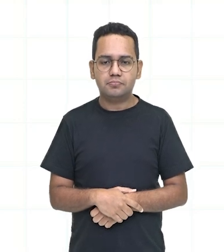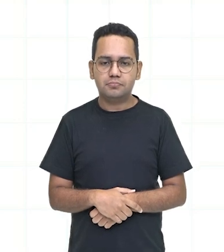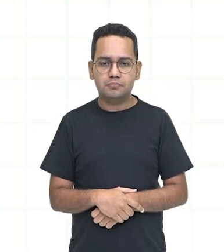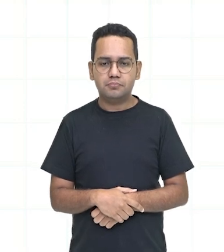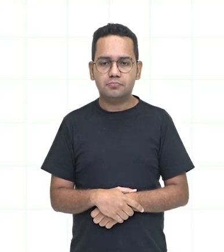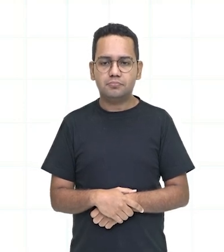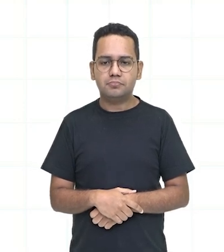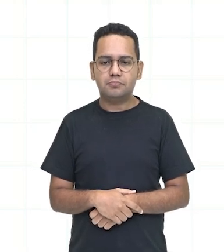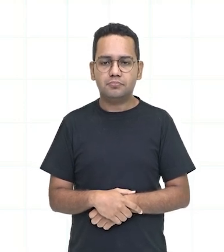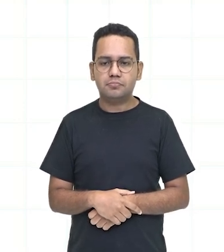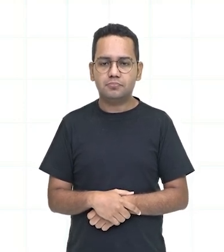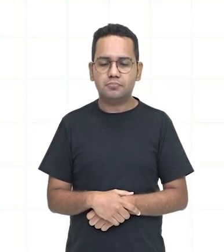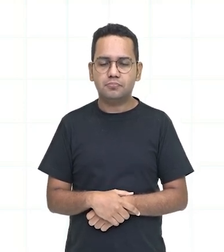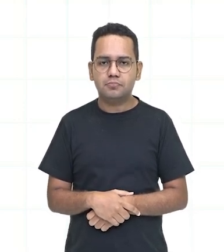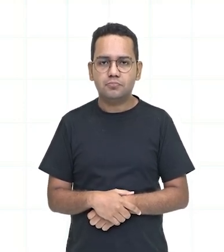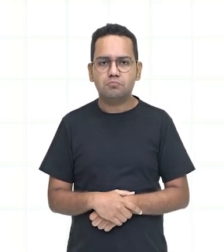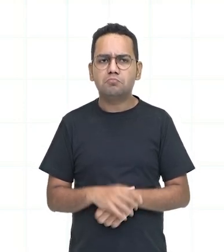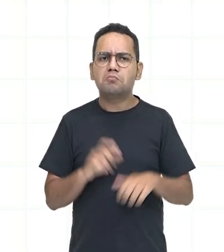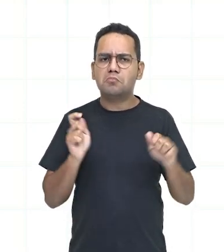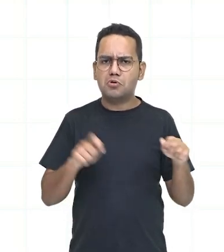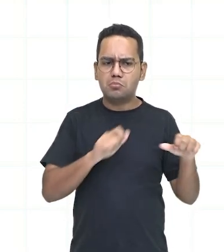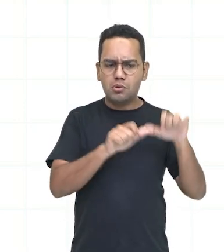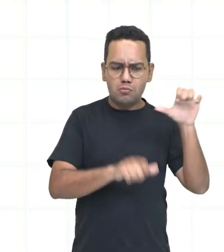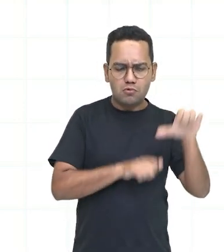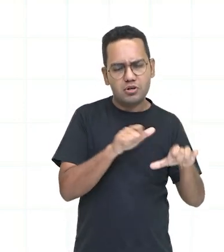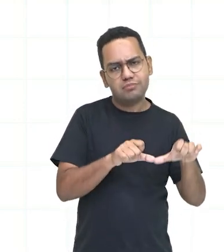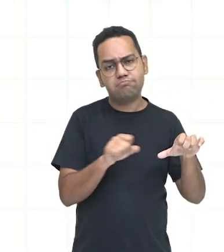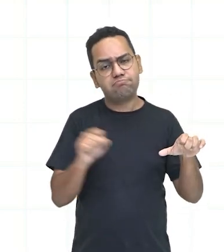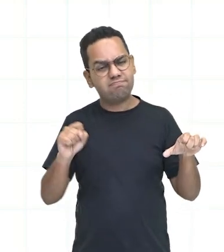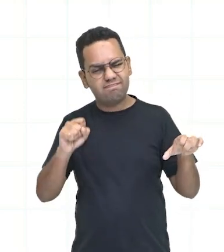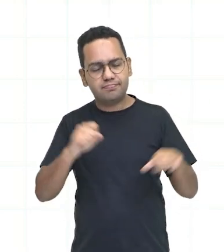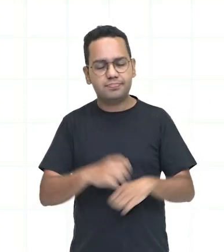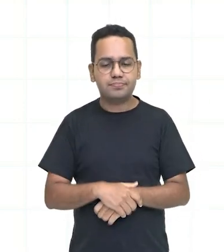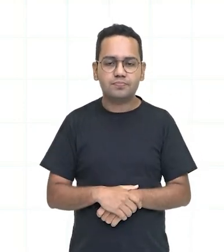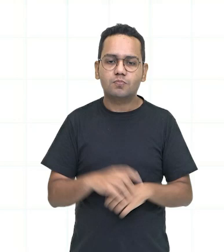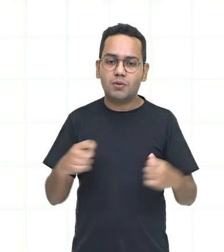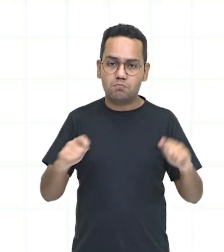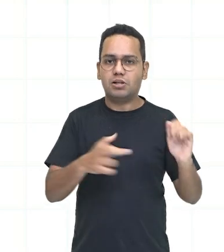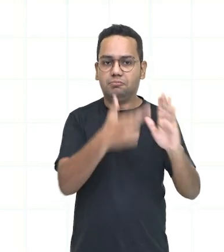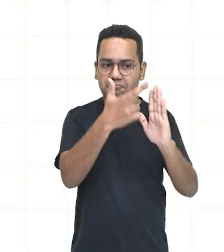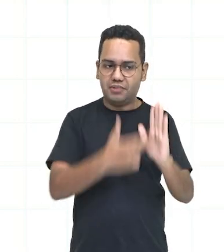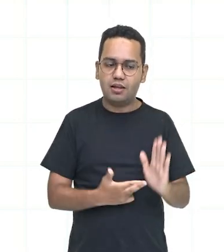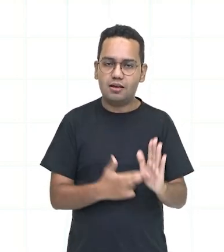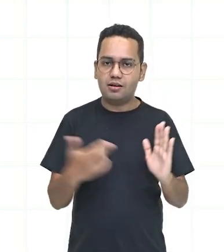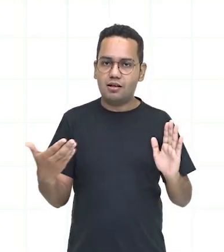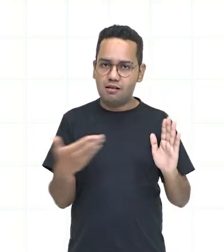pode eventualmente ter uma mudança, mas